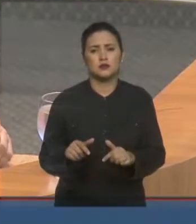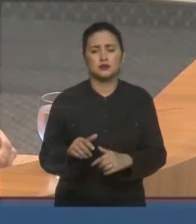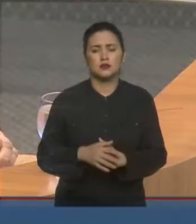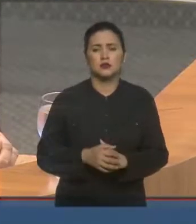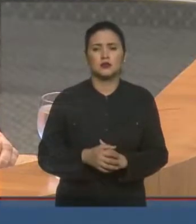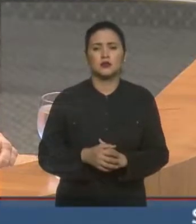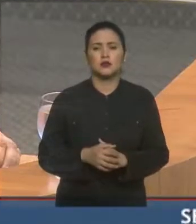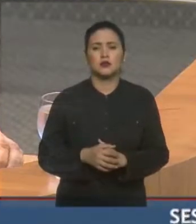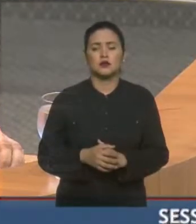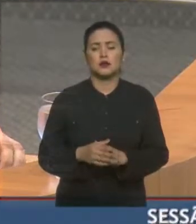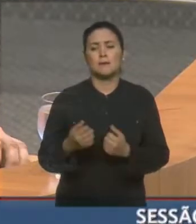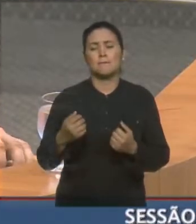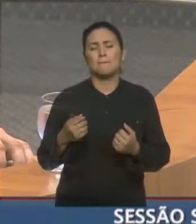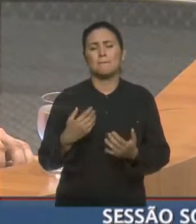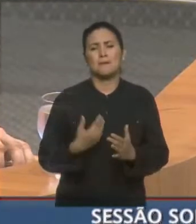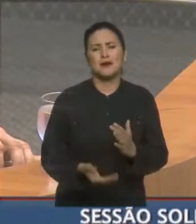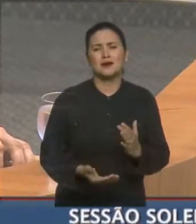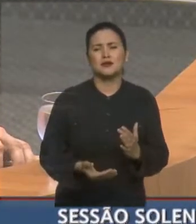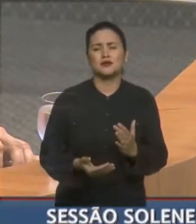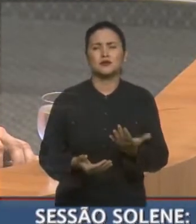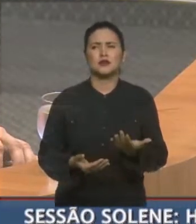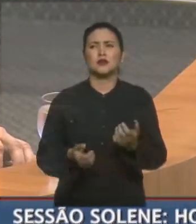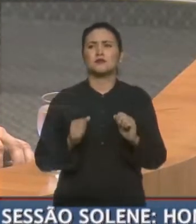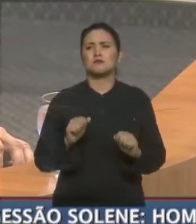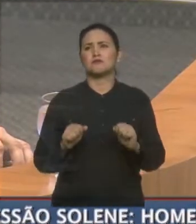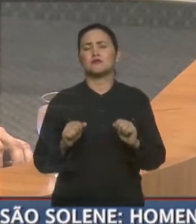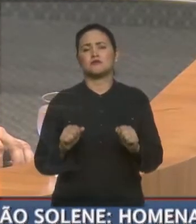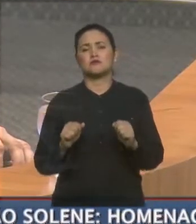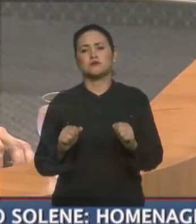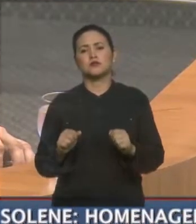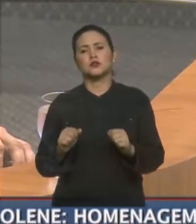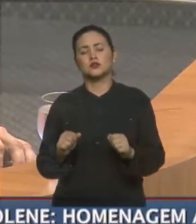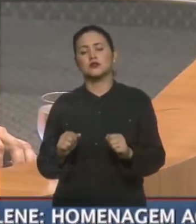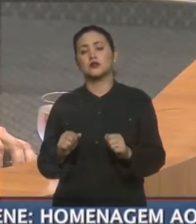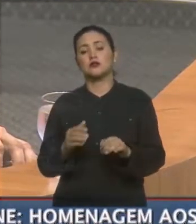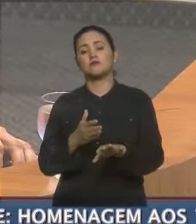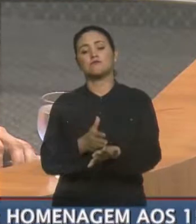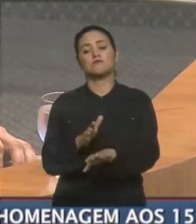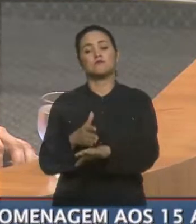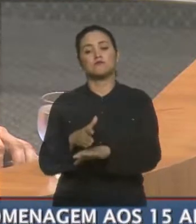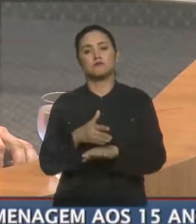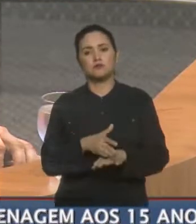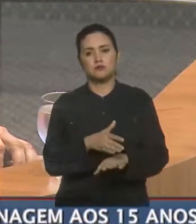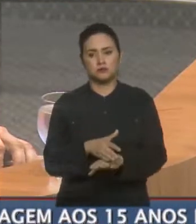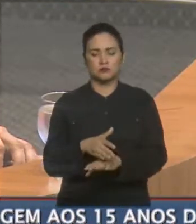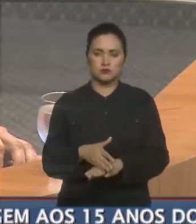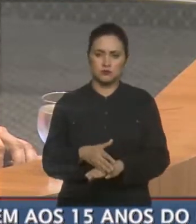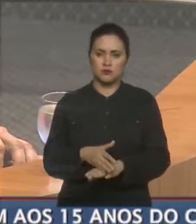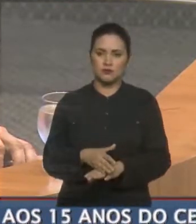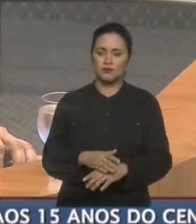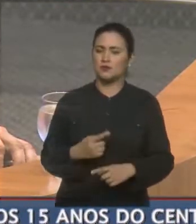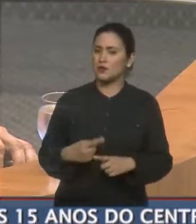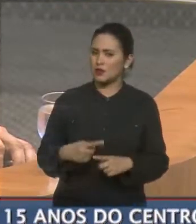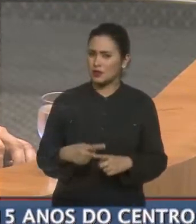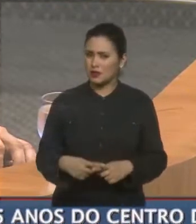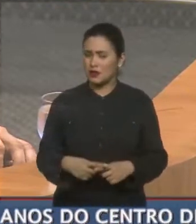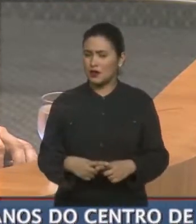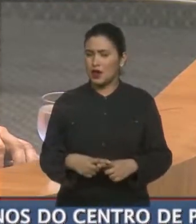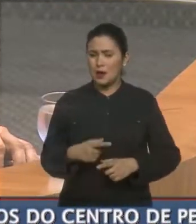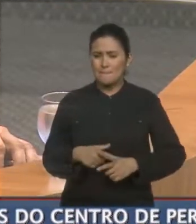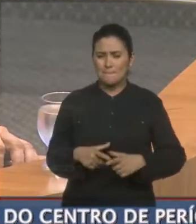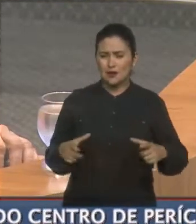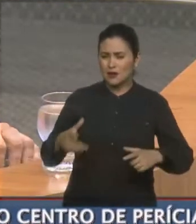É que a maioria das pessoas que cometem atos de violência, e sobretudo de violência sexual contra crianças e